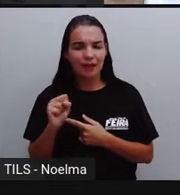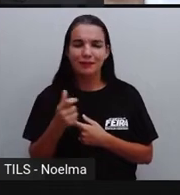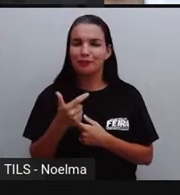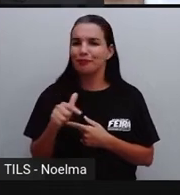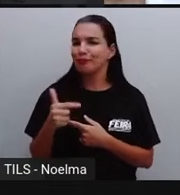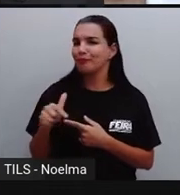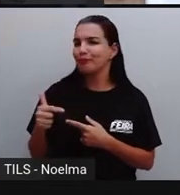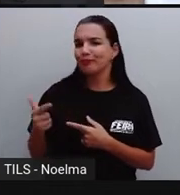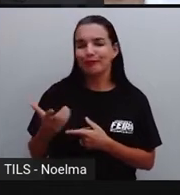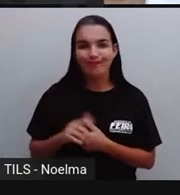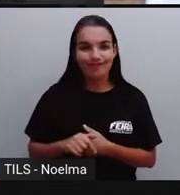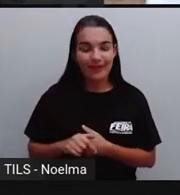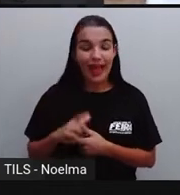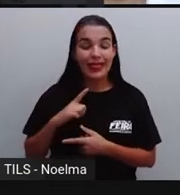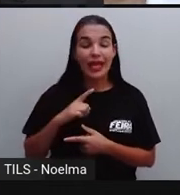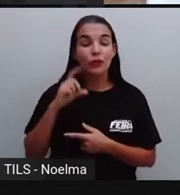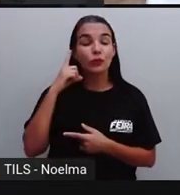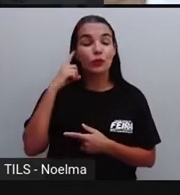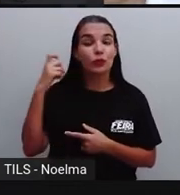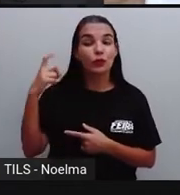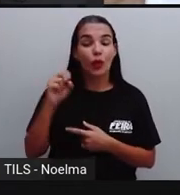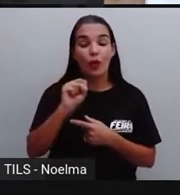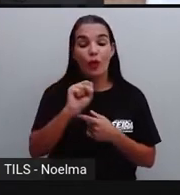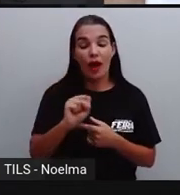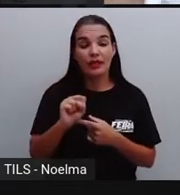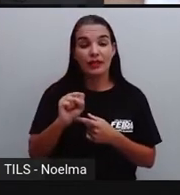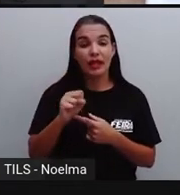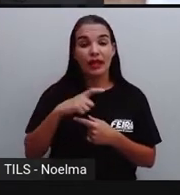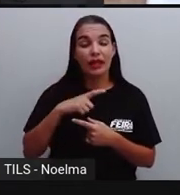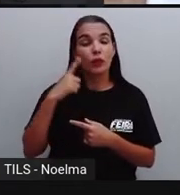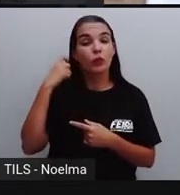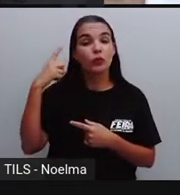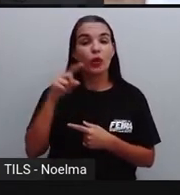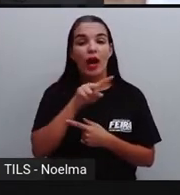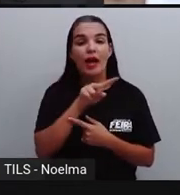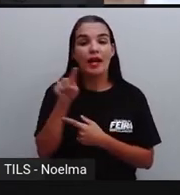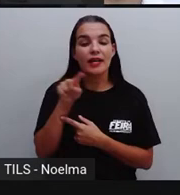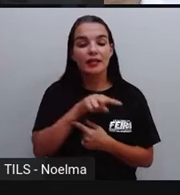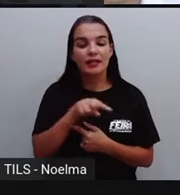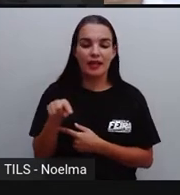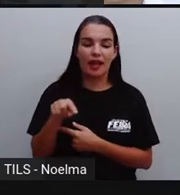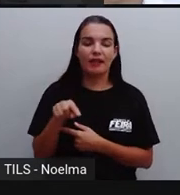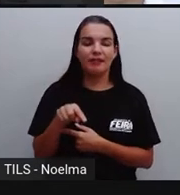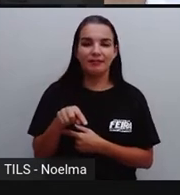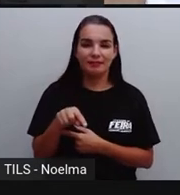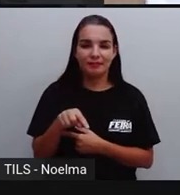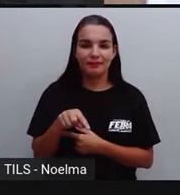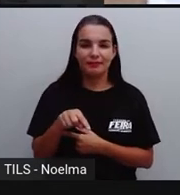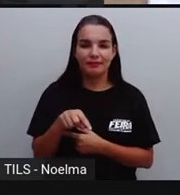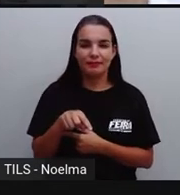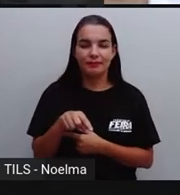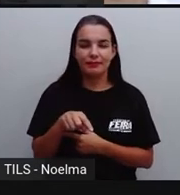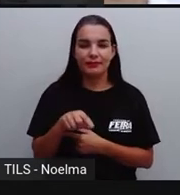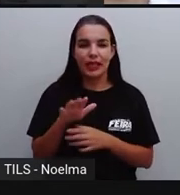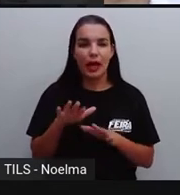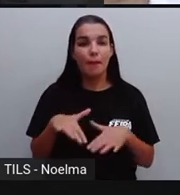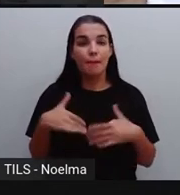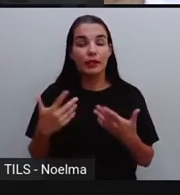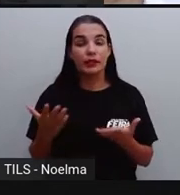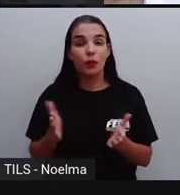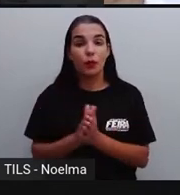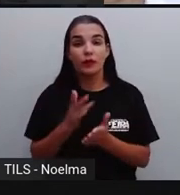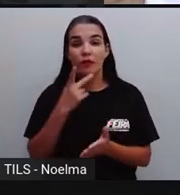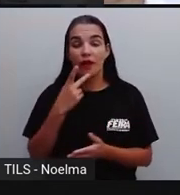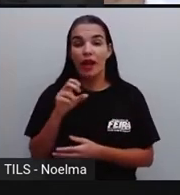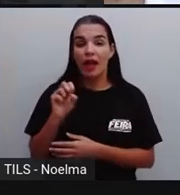Não tem um som de si, né? Tem um som de Z, que é o mesmo exemplo que a Pró deu lá da palavra casa. Mas quando a gente